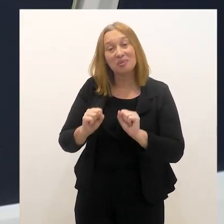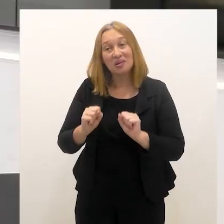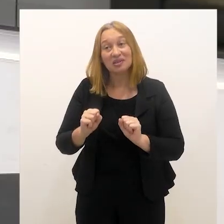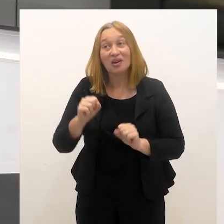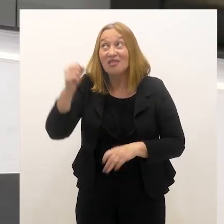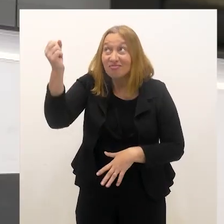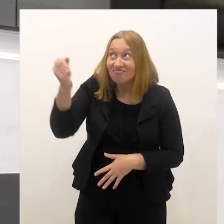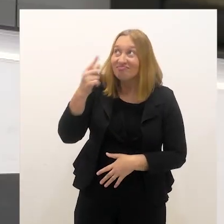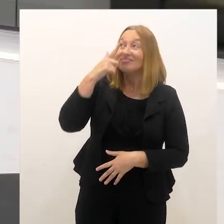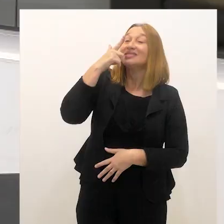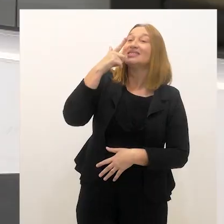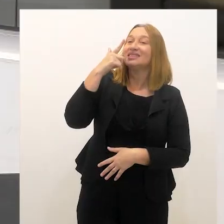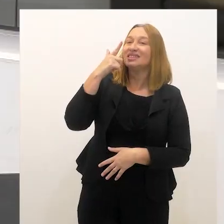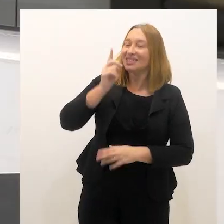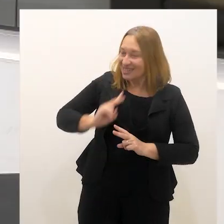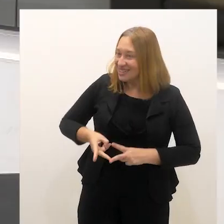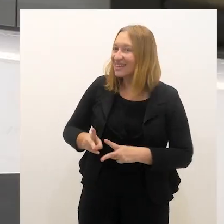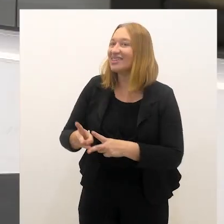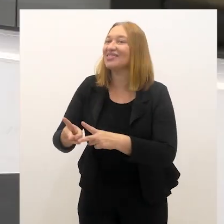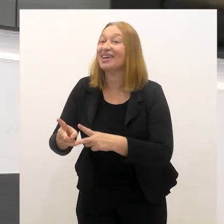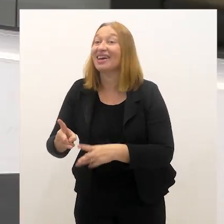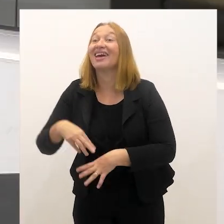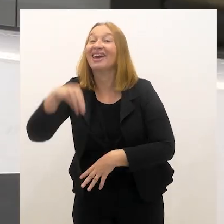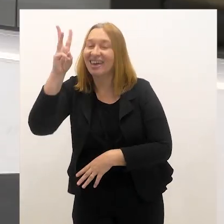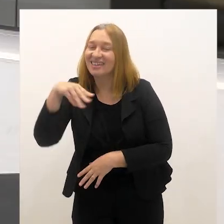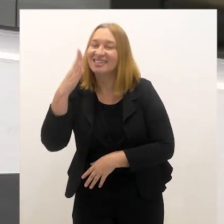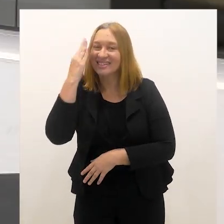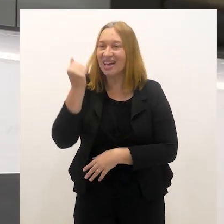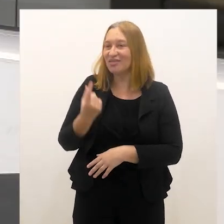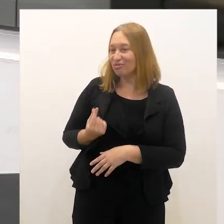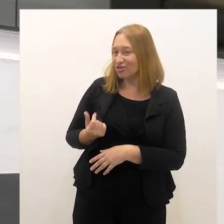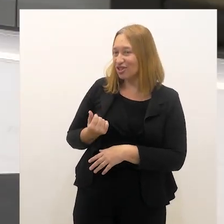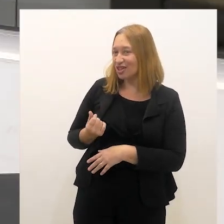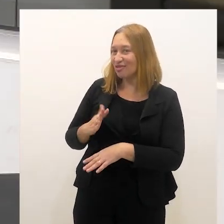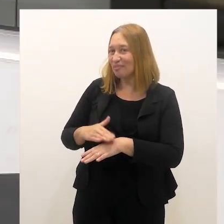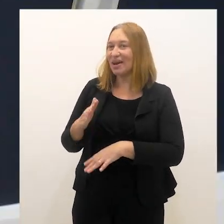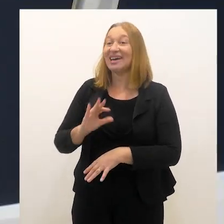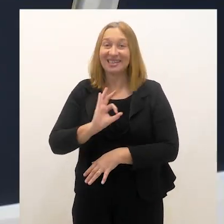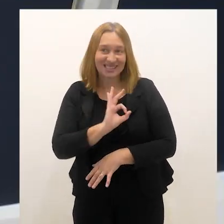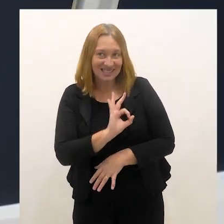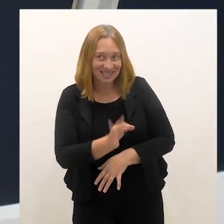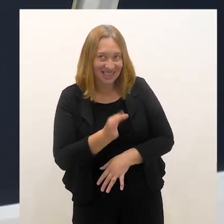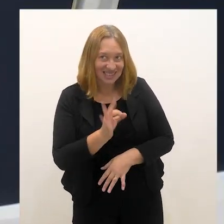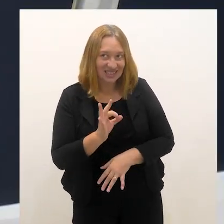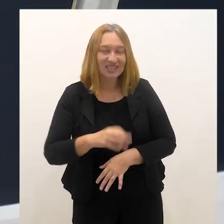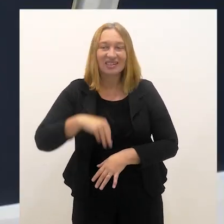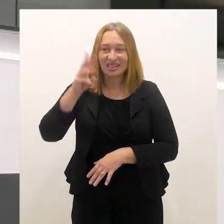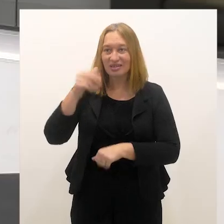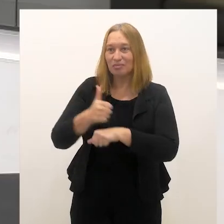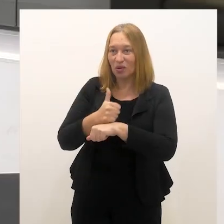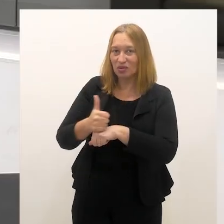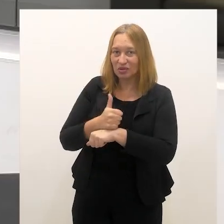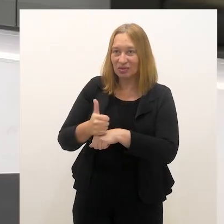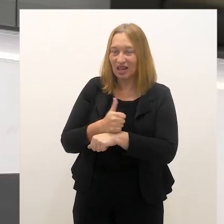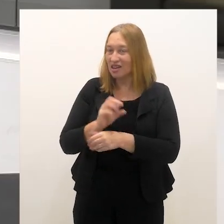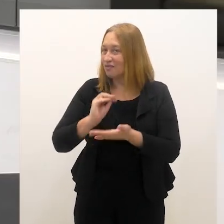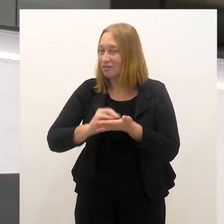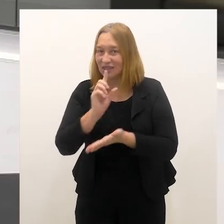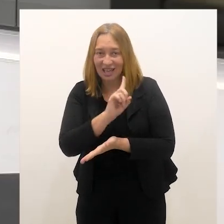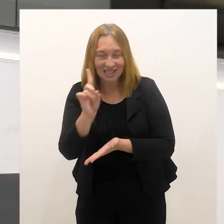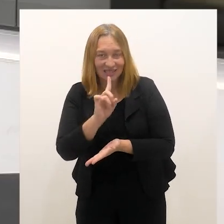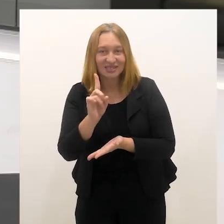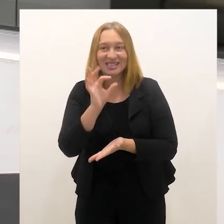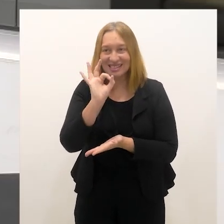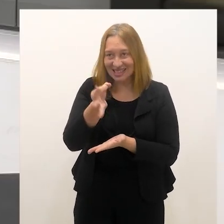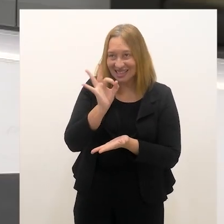só buscar inspiração e seguir em frente. Quem sabe não faz um dinheirinho extra também. Exatamente. Porque profissionalismo aí não deve